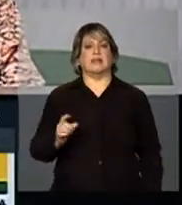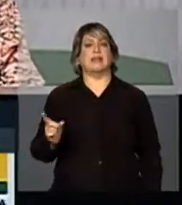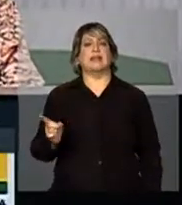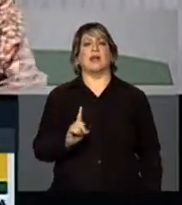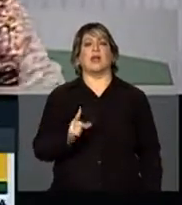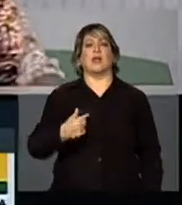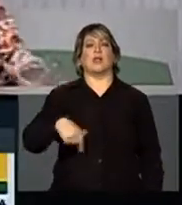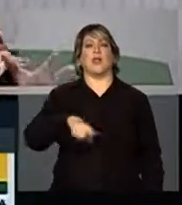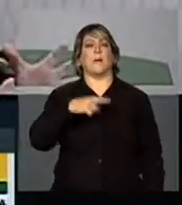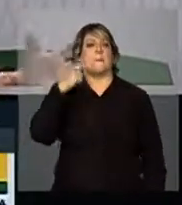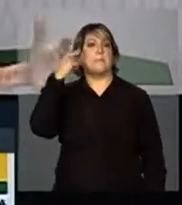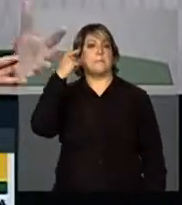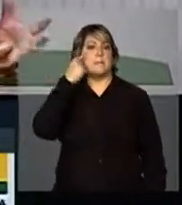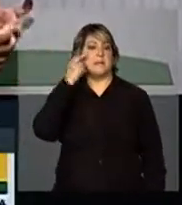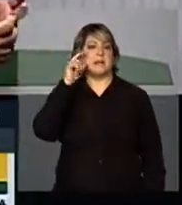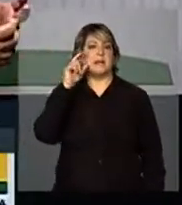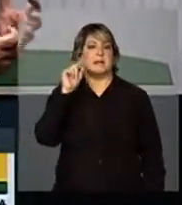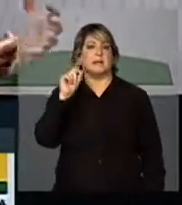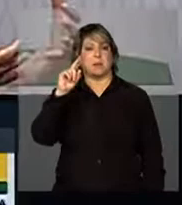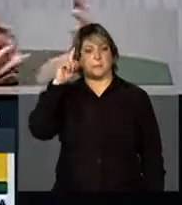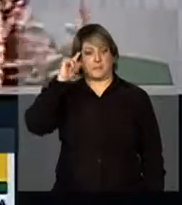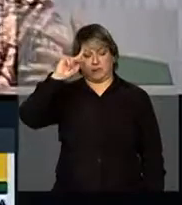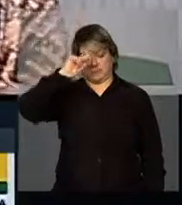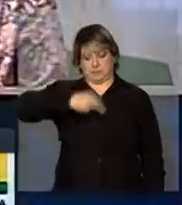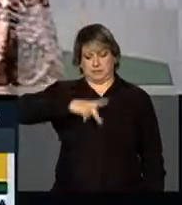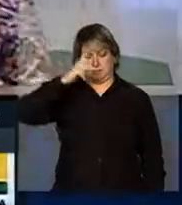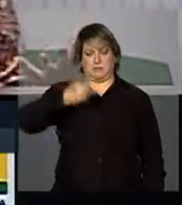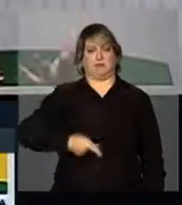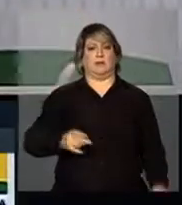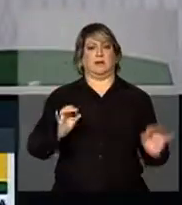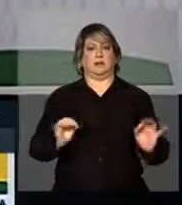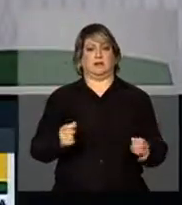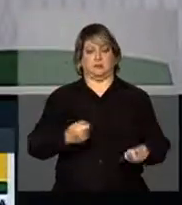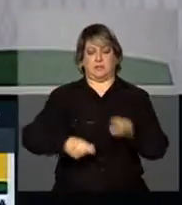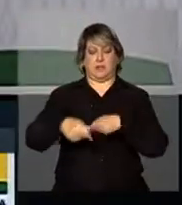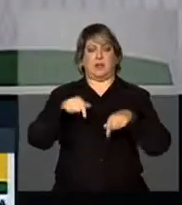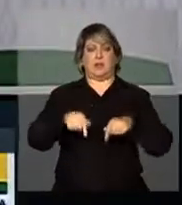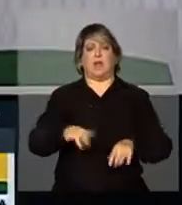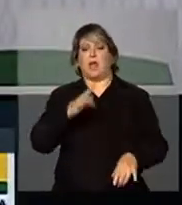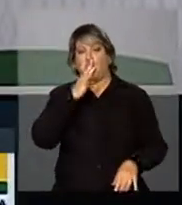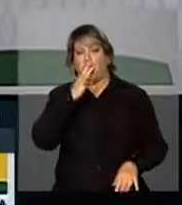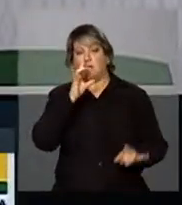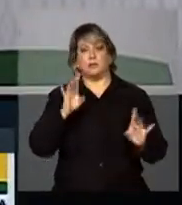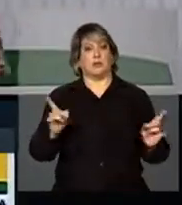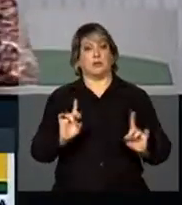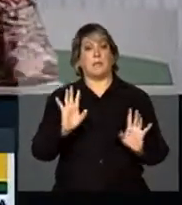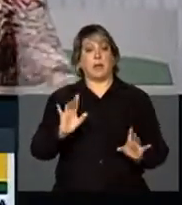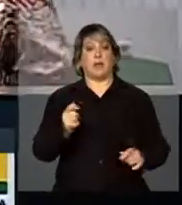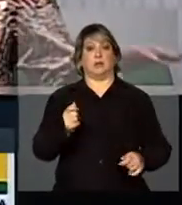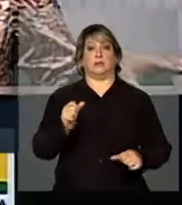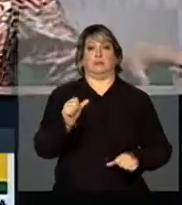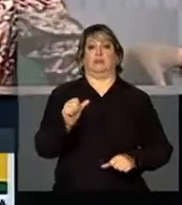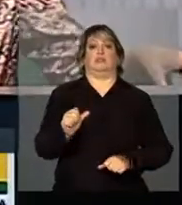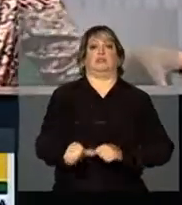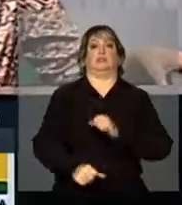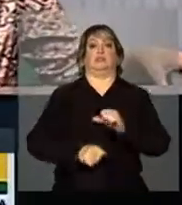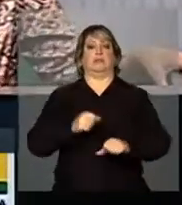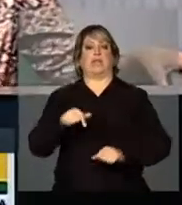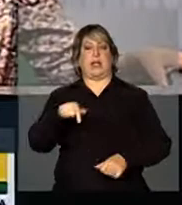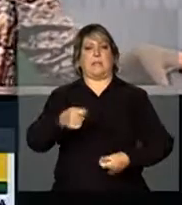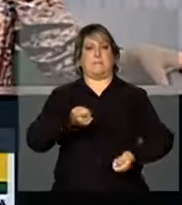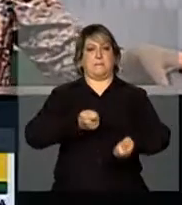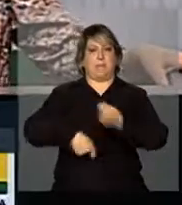nós ficarmos voltados para nós mesmos olhando para o mercado e o contemplando mas para transformar esse